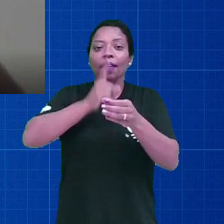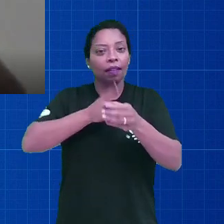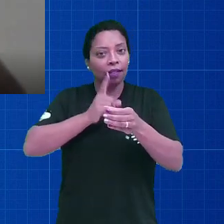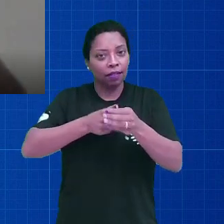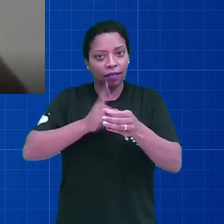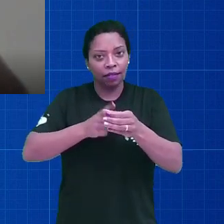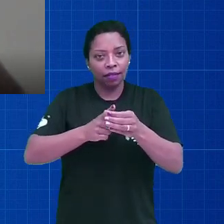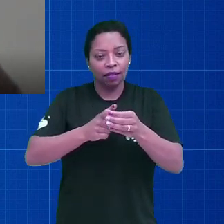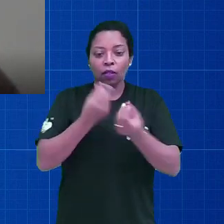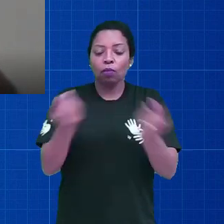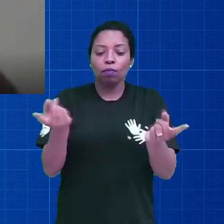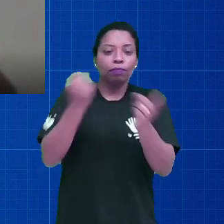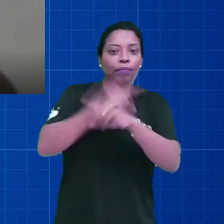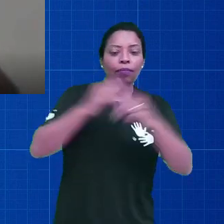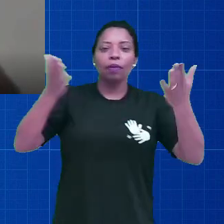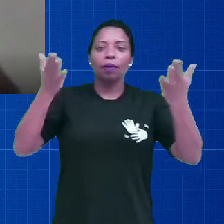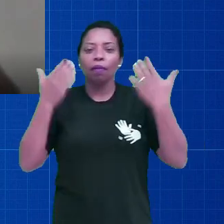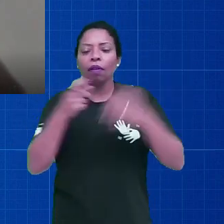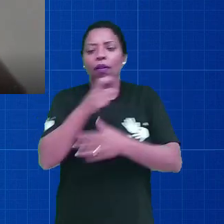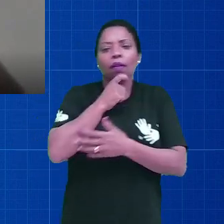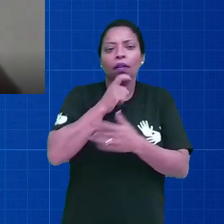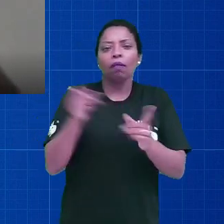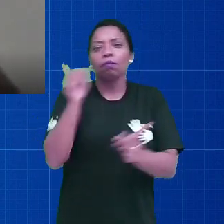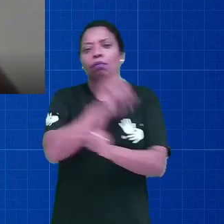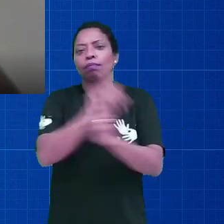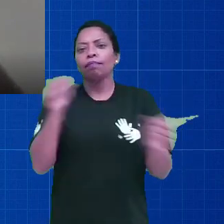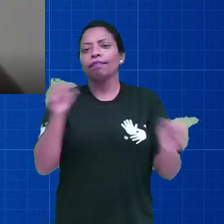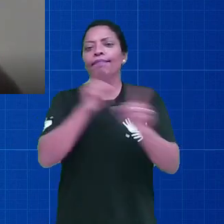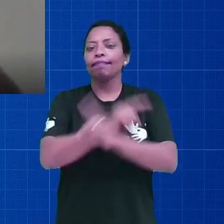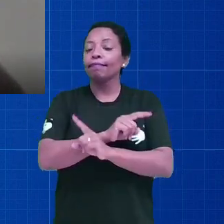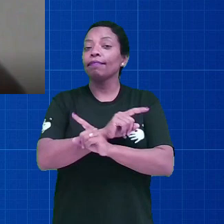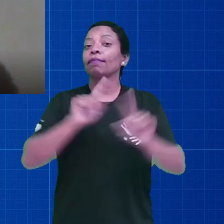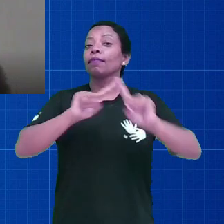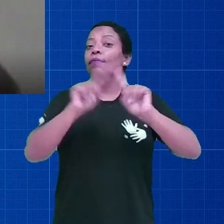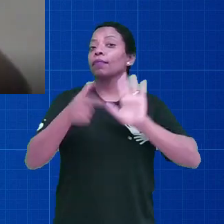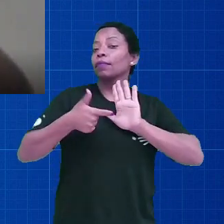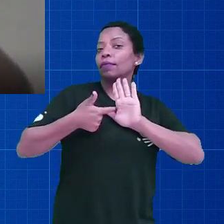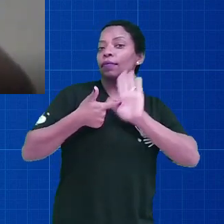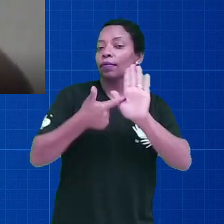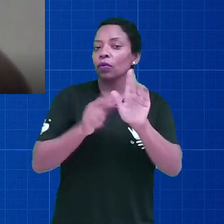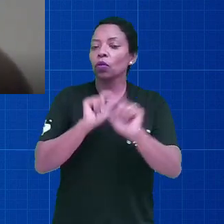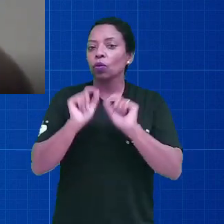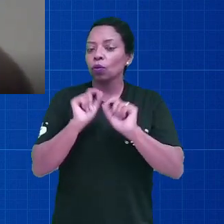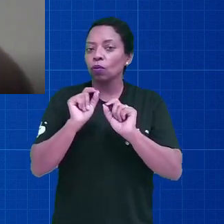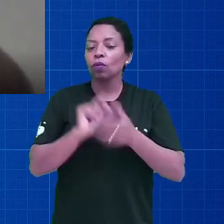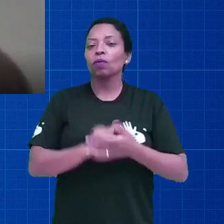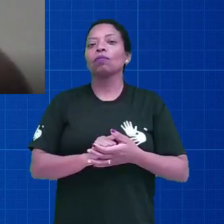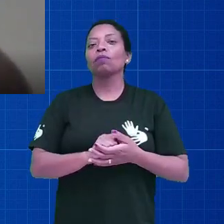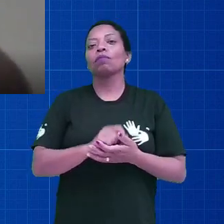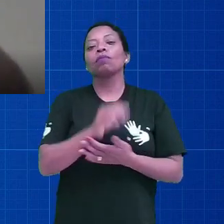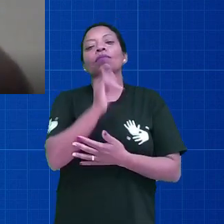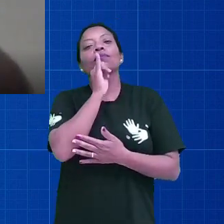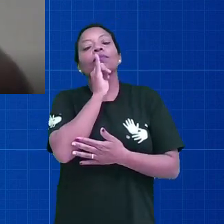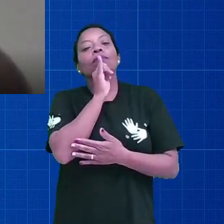mesmo de inversão térmica, porque ela está relacionada a quando ocorre a inversão térmica, você tem, em função